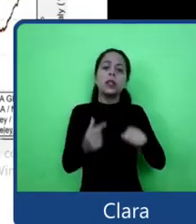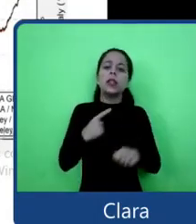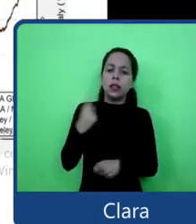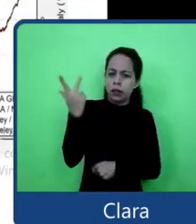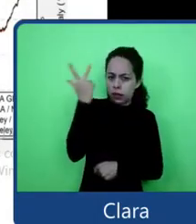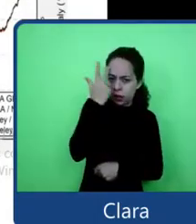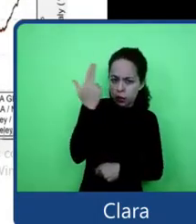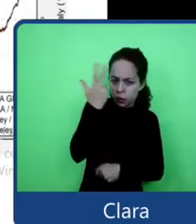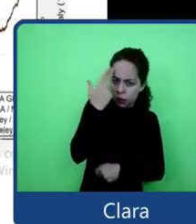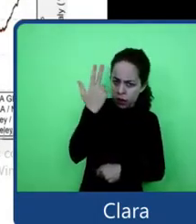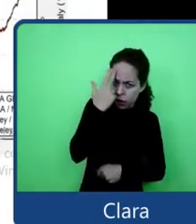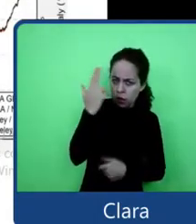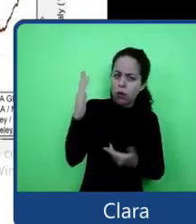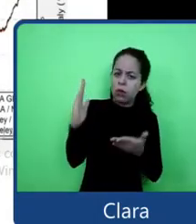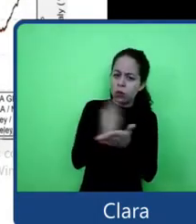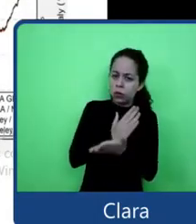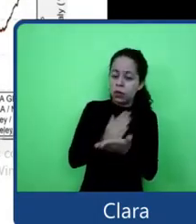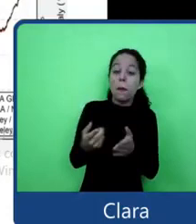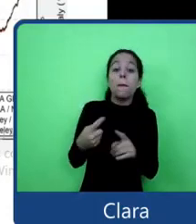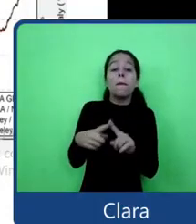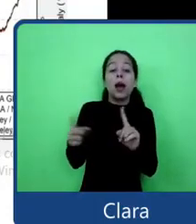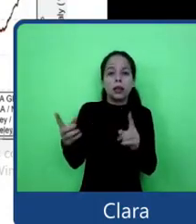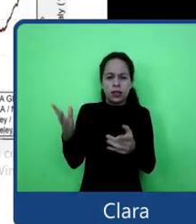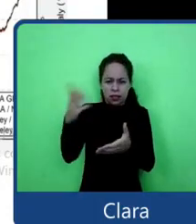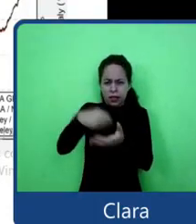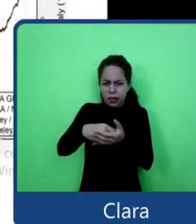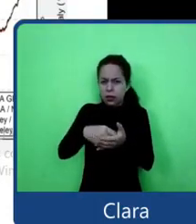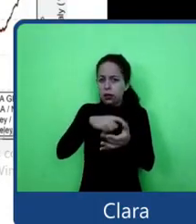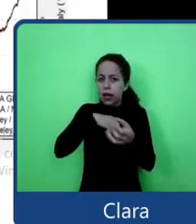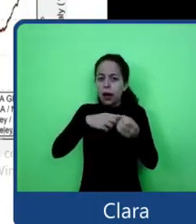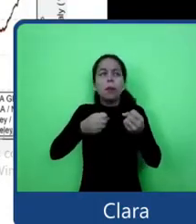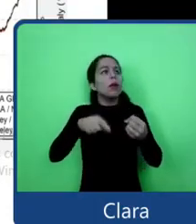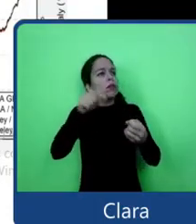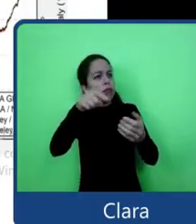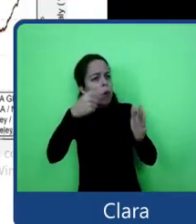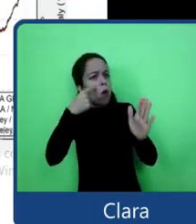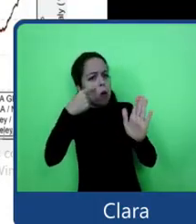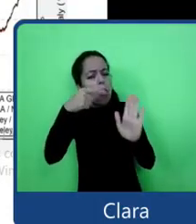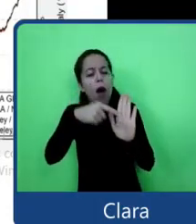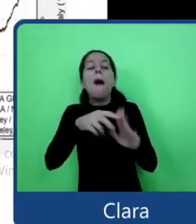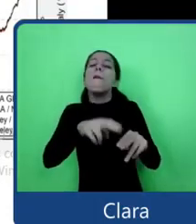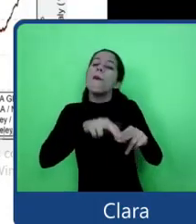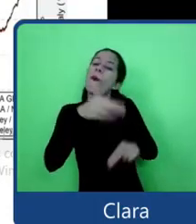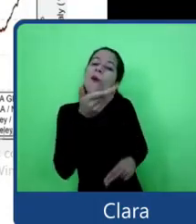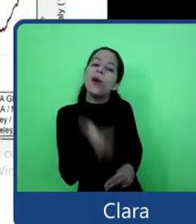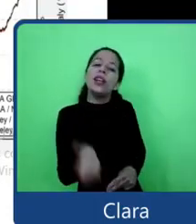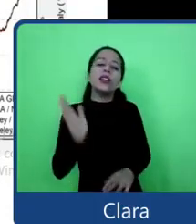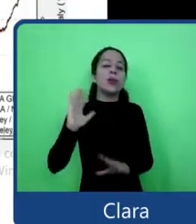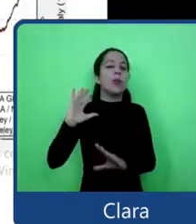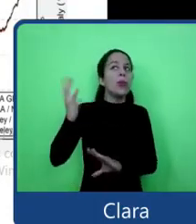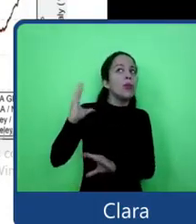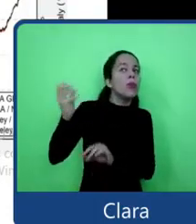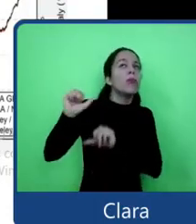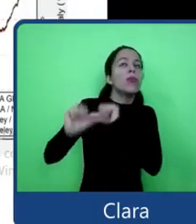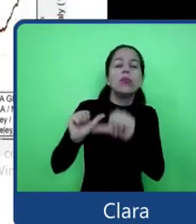mas que não explicam as mudanças observadas no último século, e a gente tem as forçantes